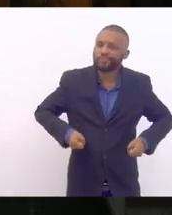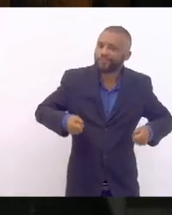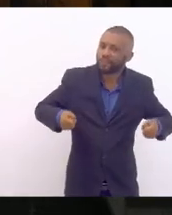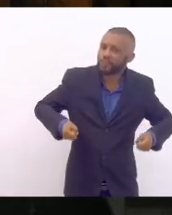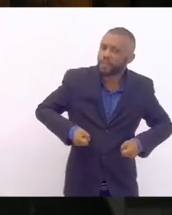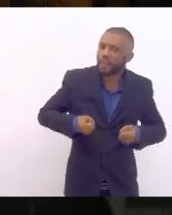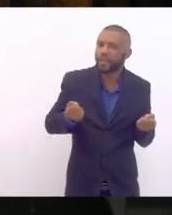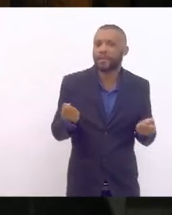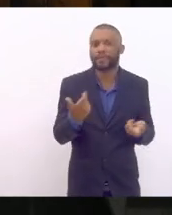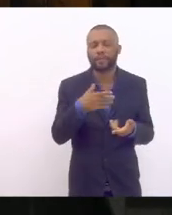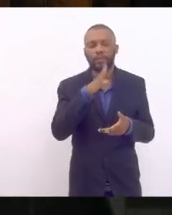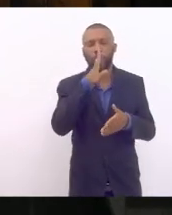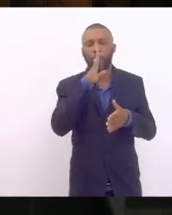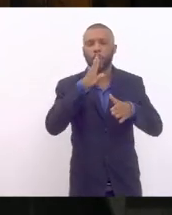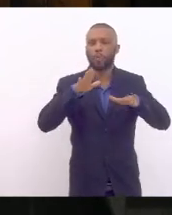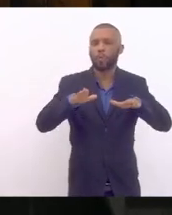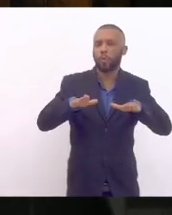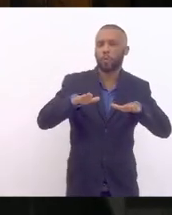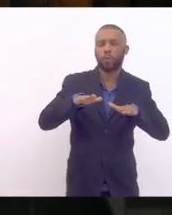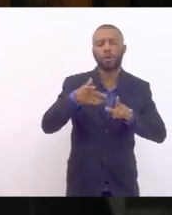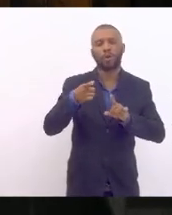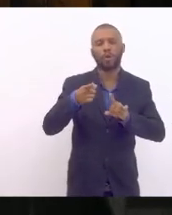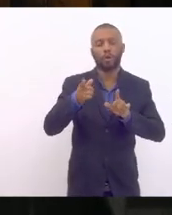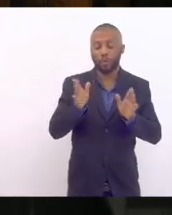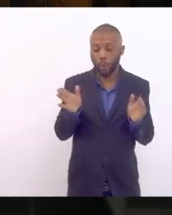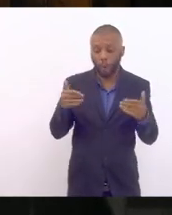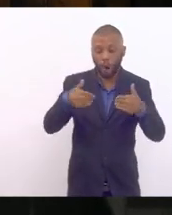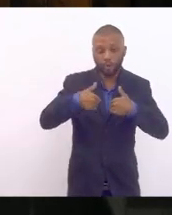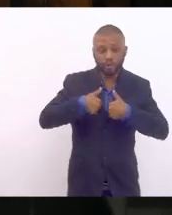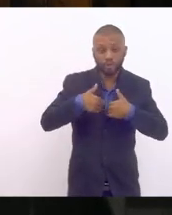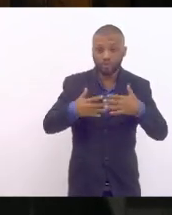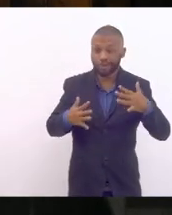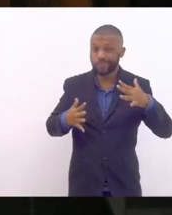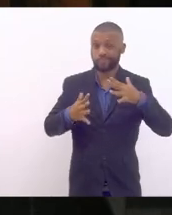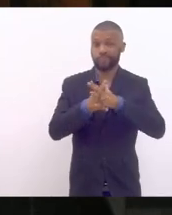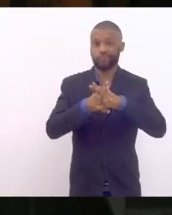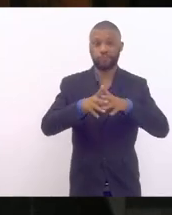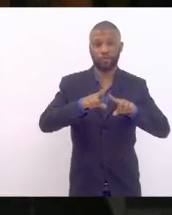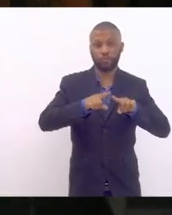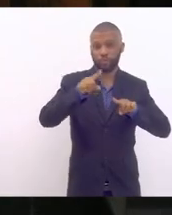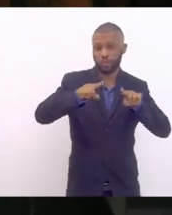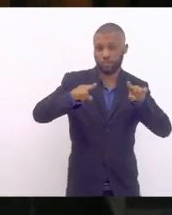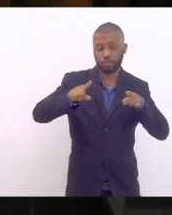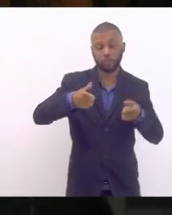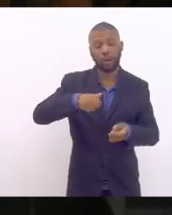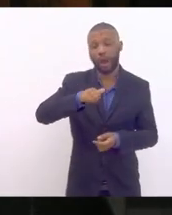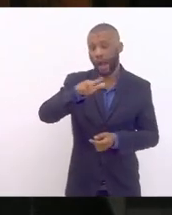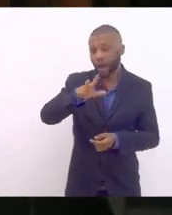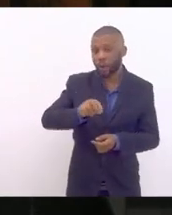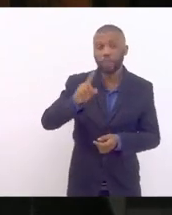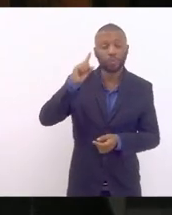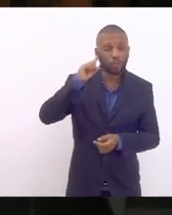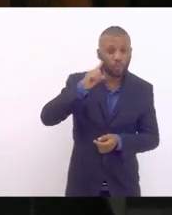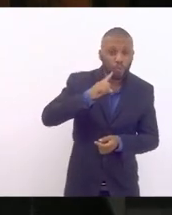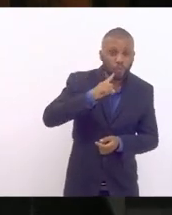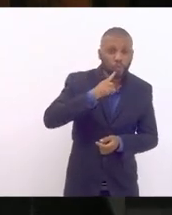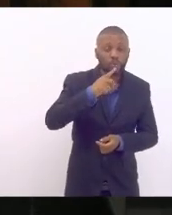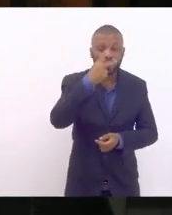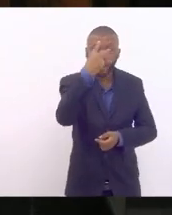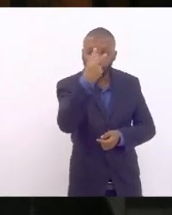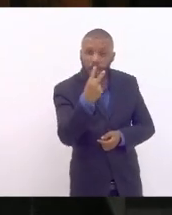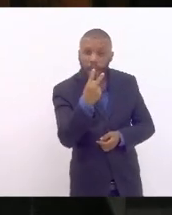zero nós temos alunos com alto grau de autismo nós temos alunos surdos nós temos alunos cegos